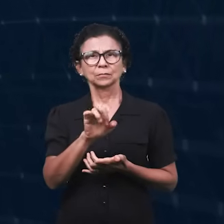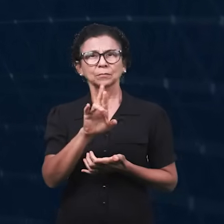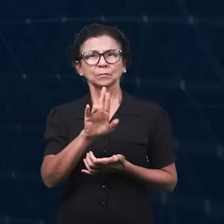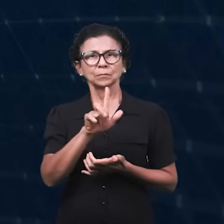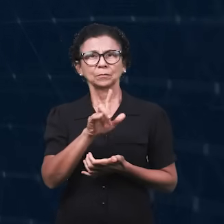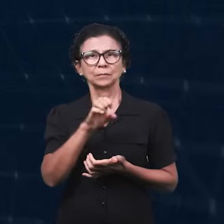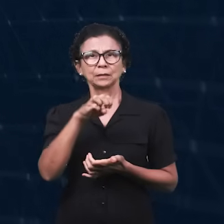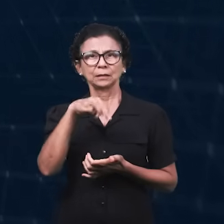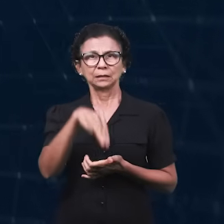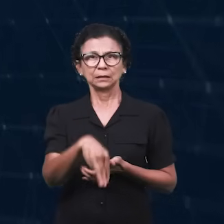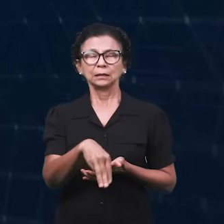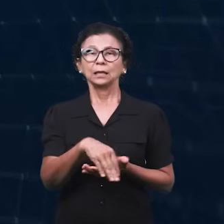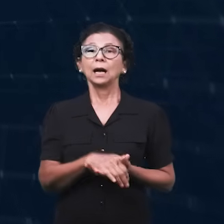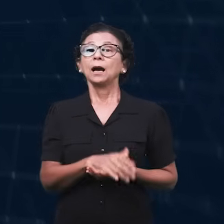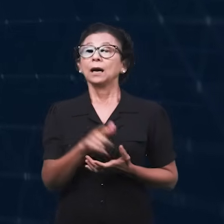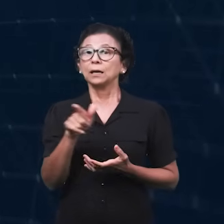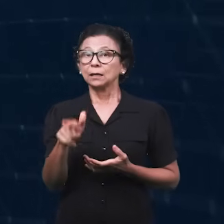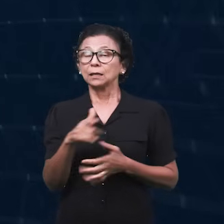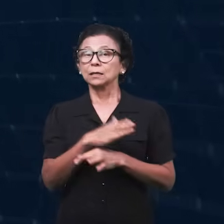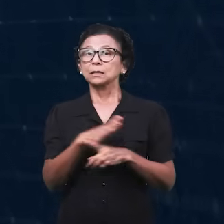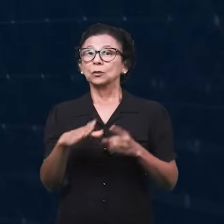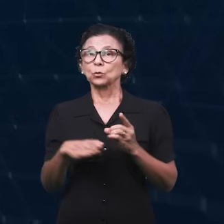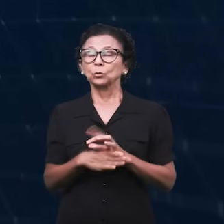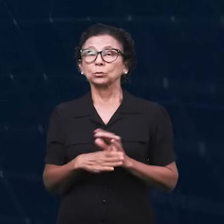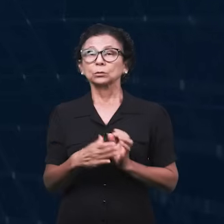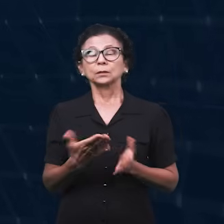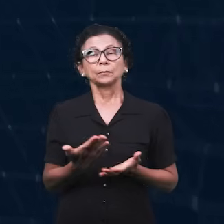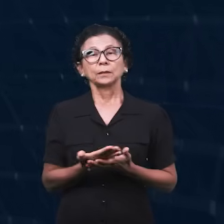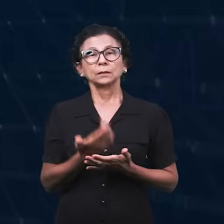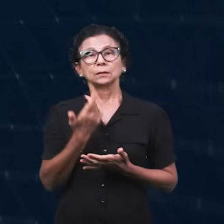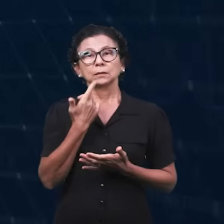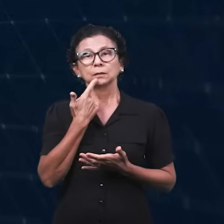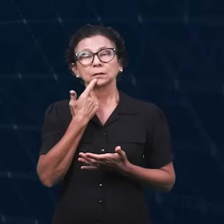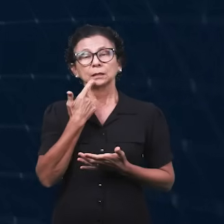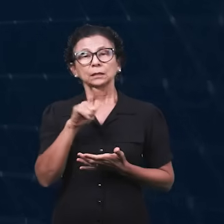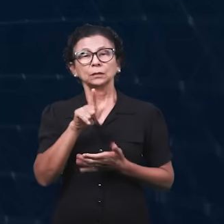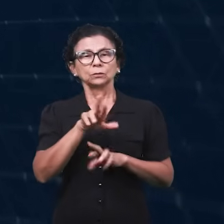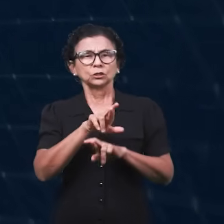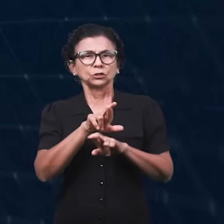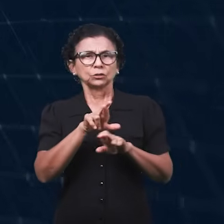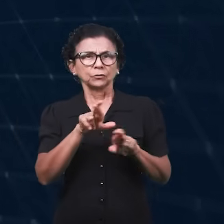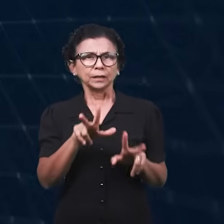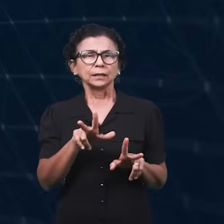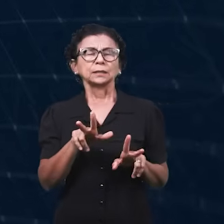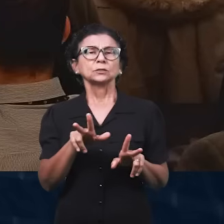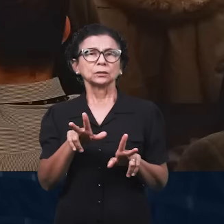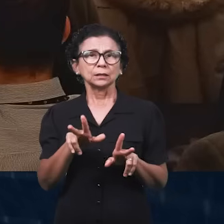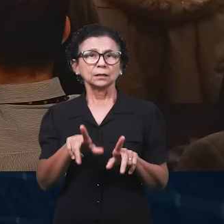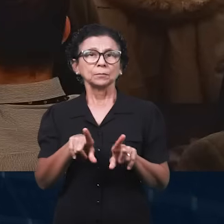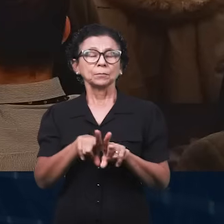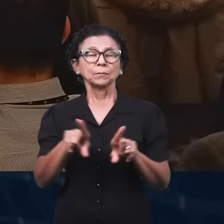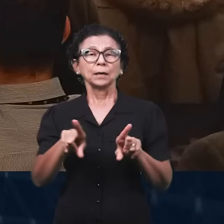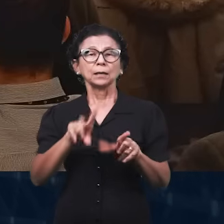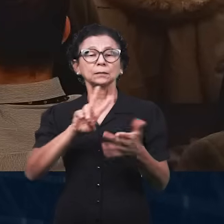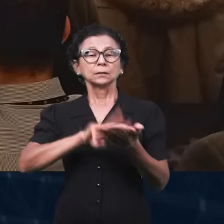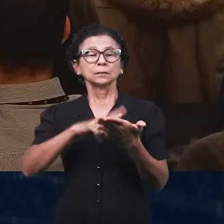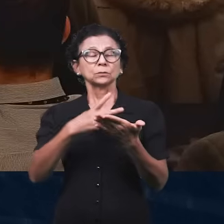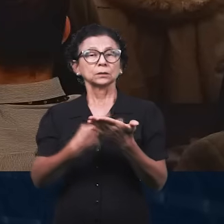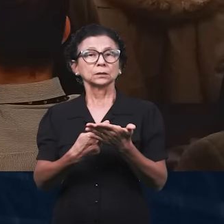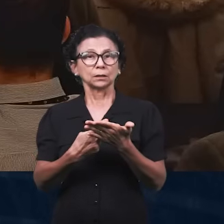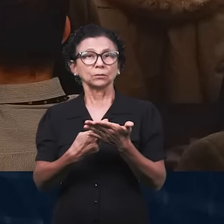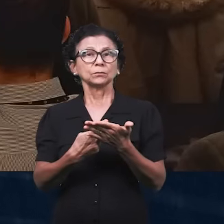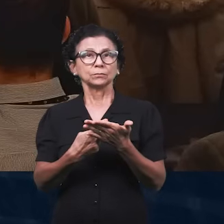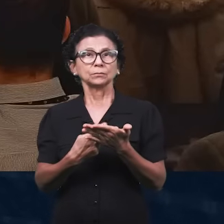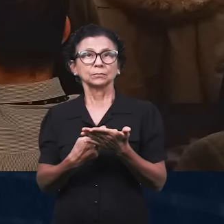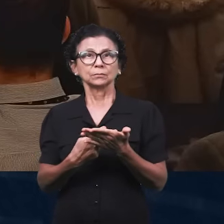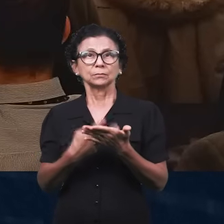acolher também os que não falam português, contou com tradução integral para o alemão e reuniu irmãos e pastores das igrejas na Alemanha